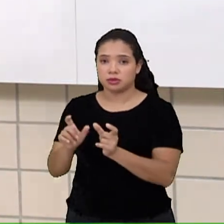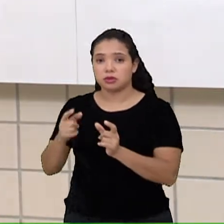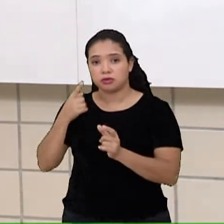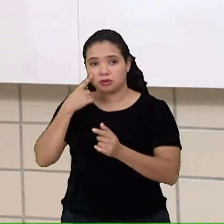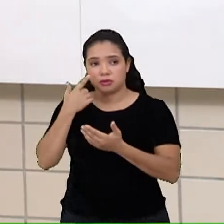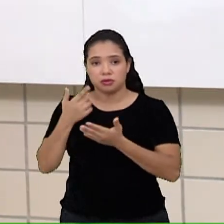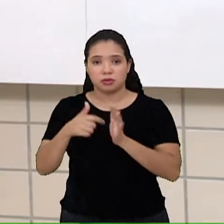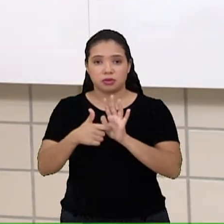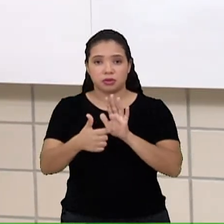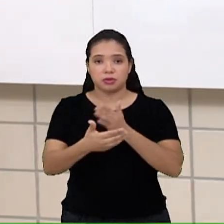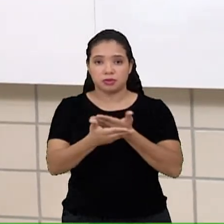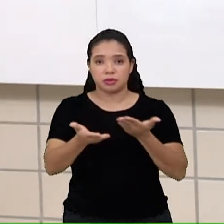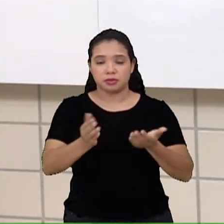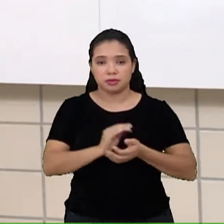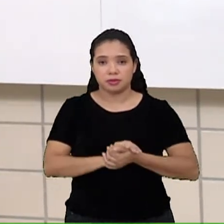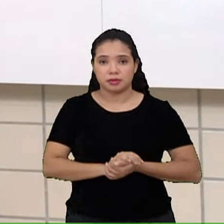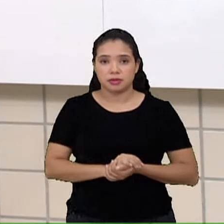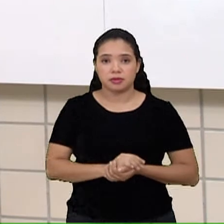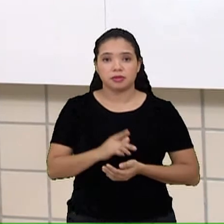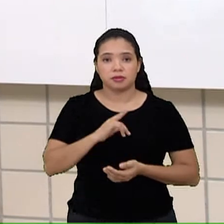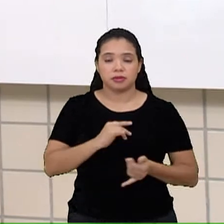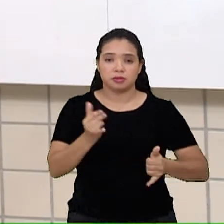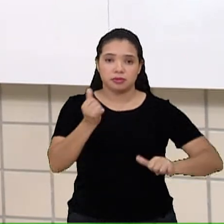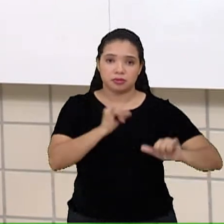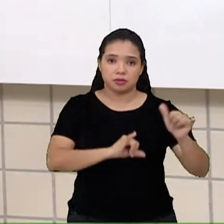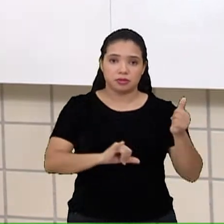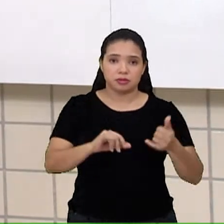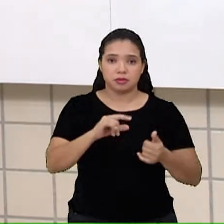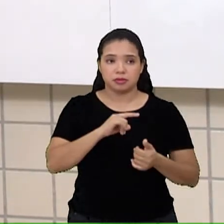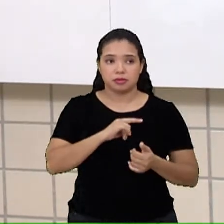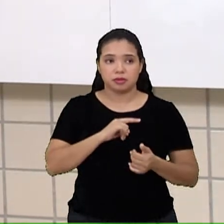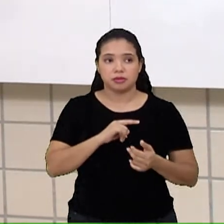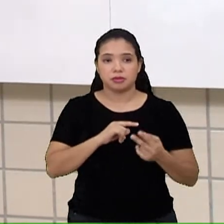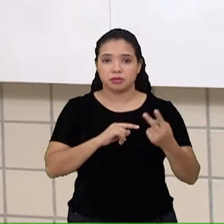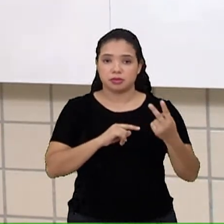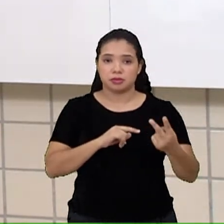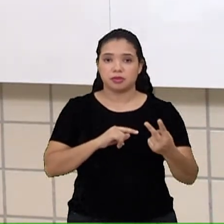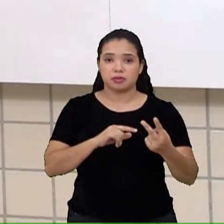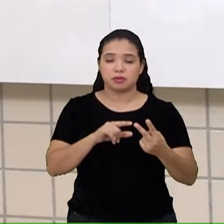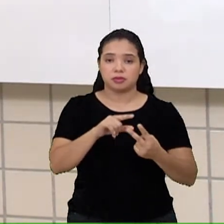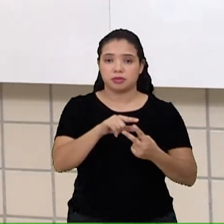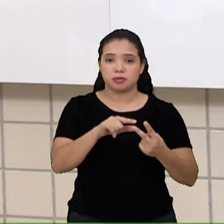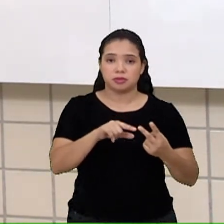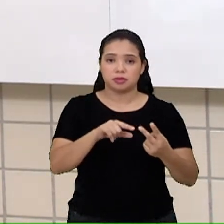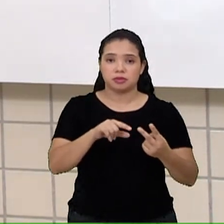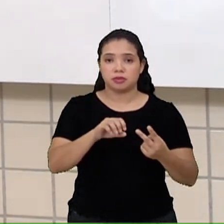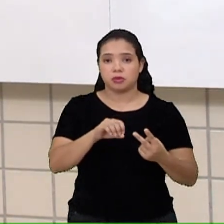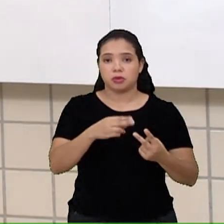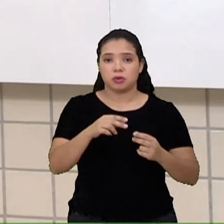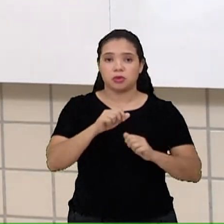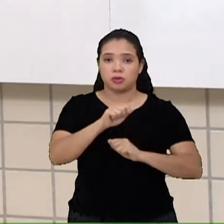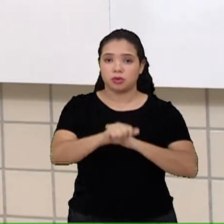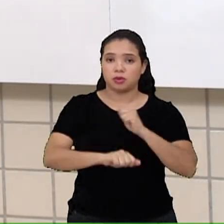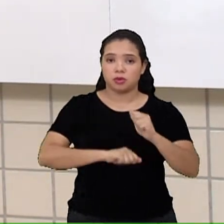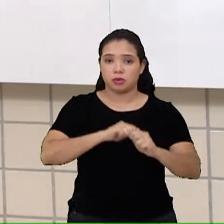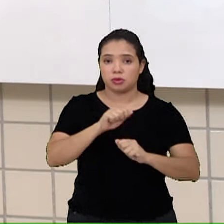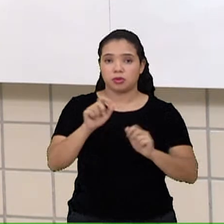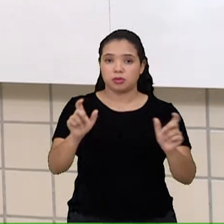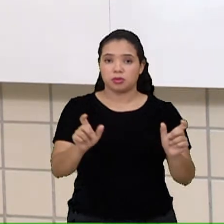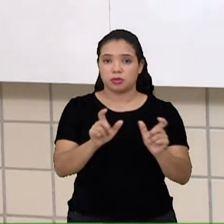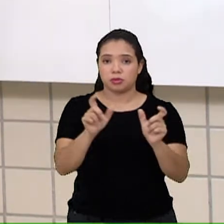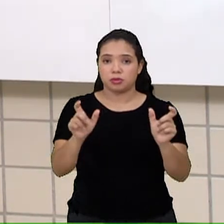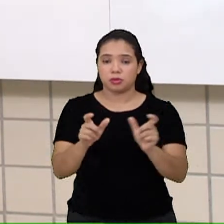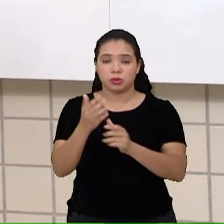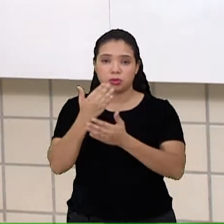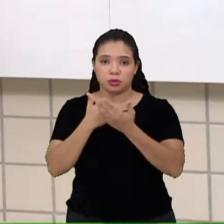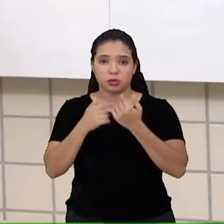lá. Eu sei que eu tenho uma substância química que são dois elementos químicos ou dois átomos que se unem para formar um